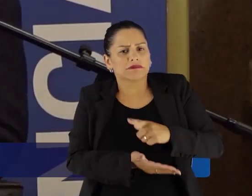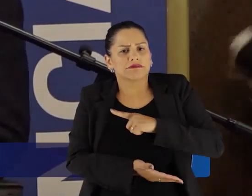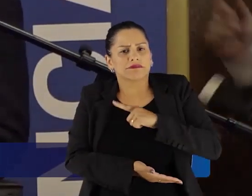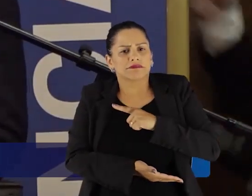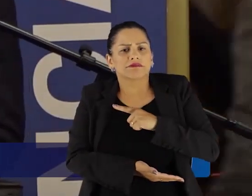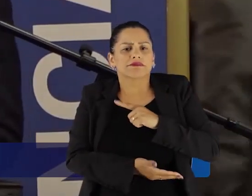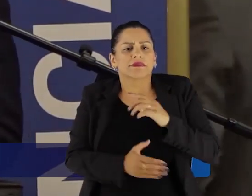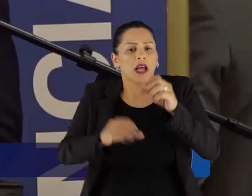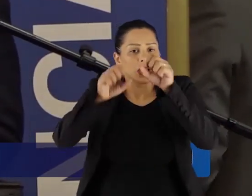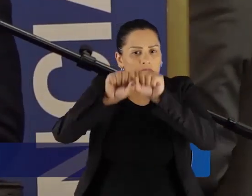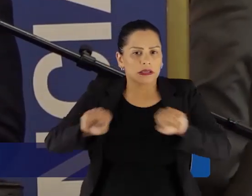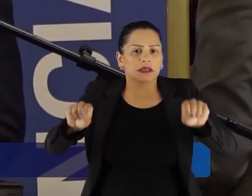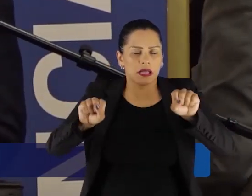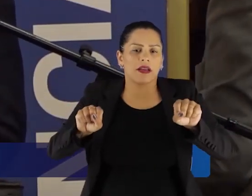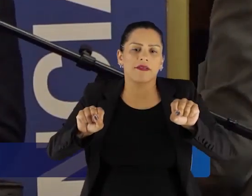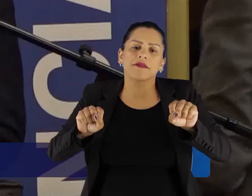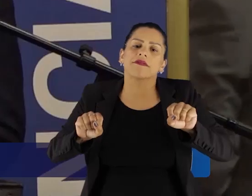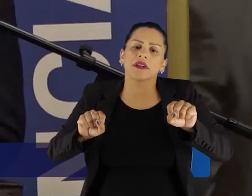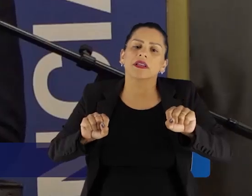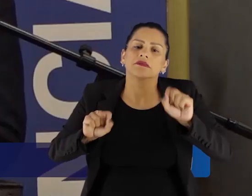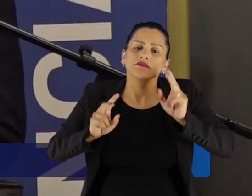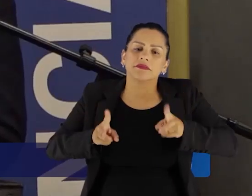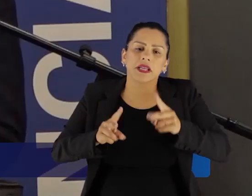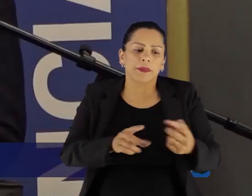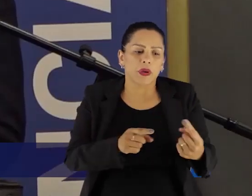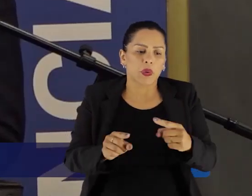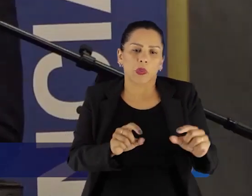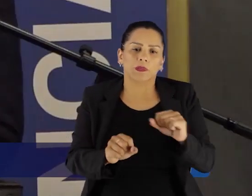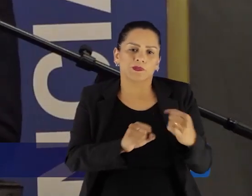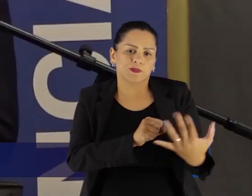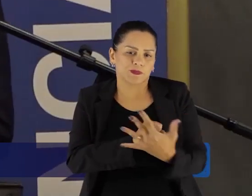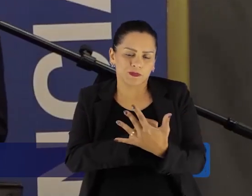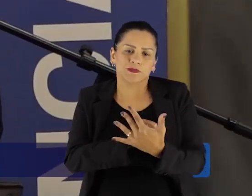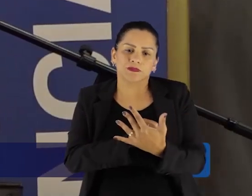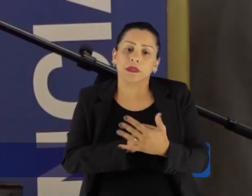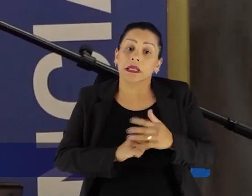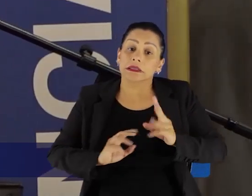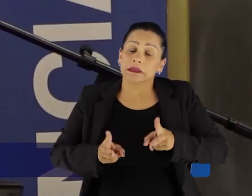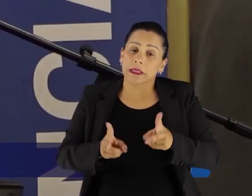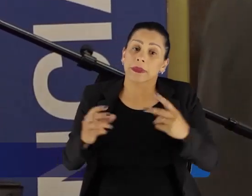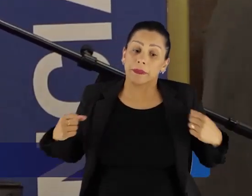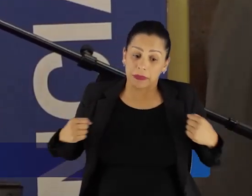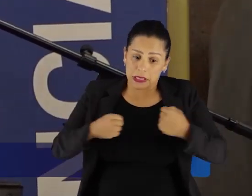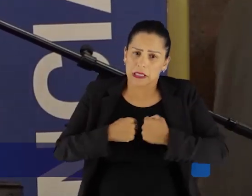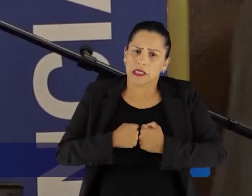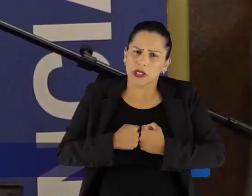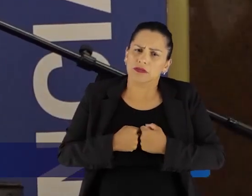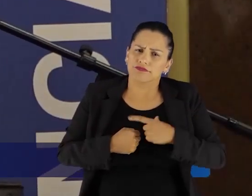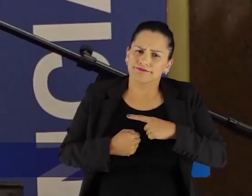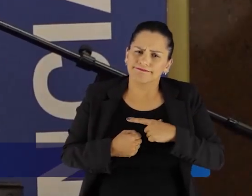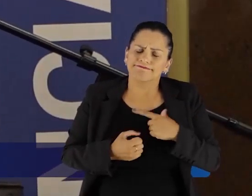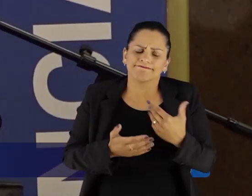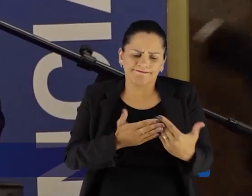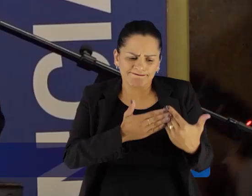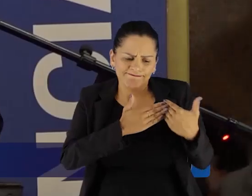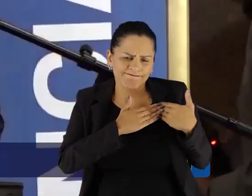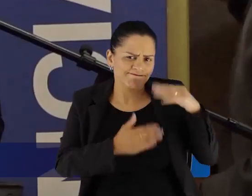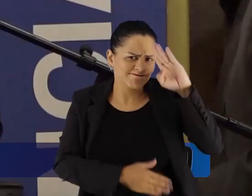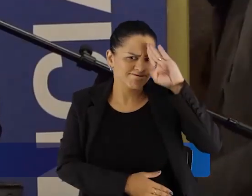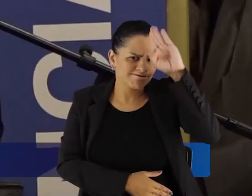Suprema corte em relação ao combate à pandemia muitas vezes o ministro Lewandowski que cumpre um papel fundamental